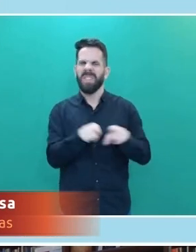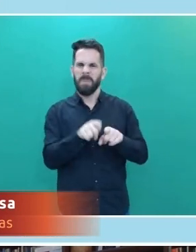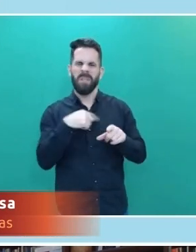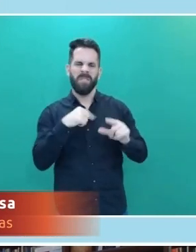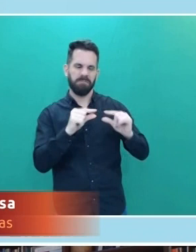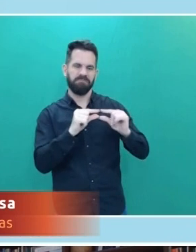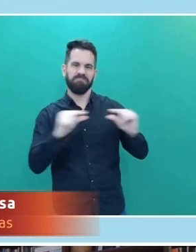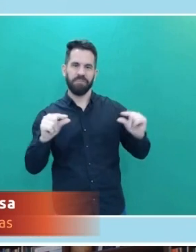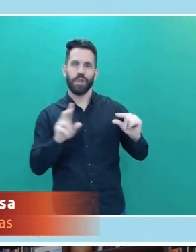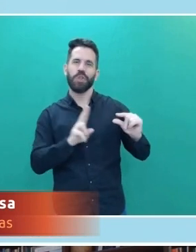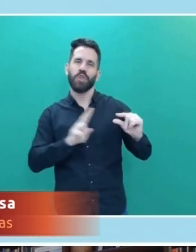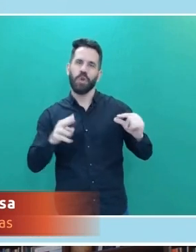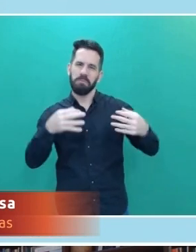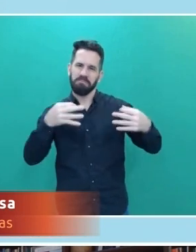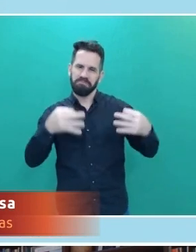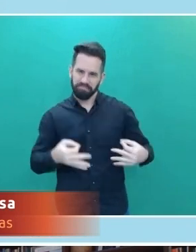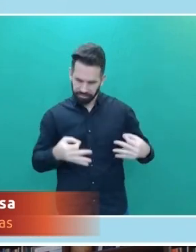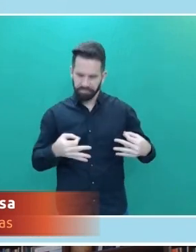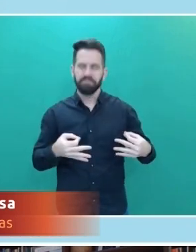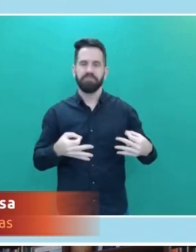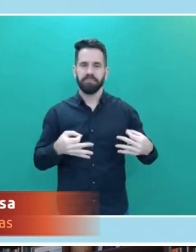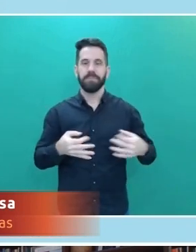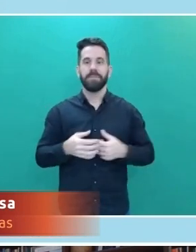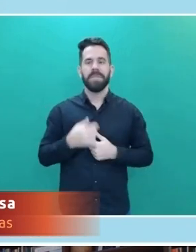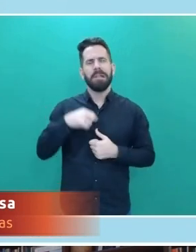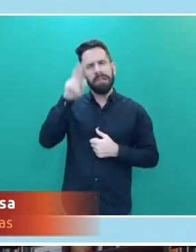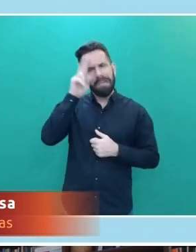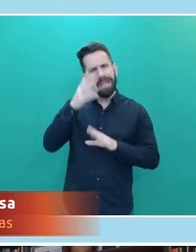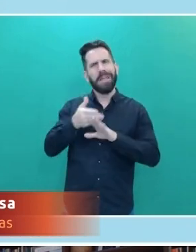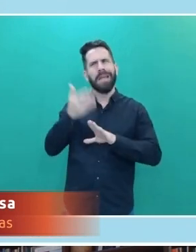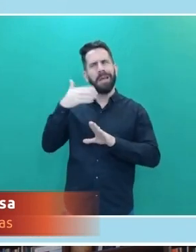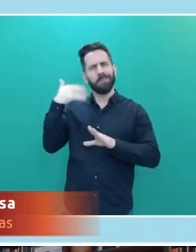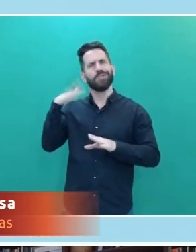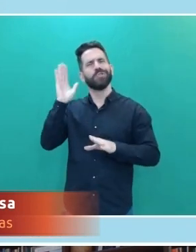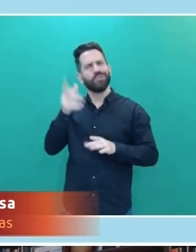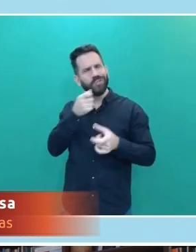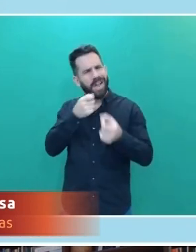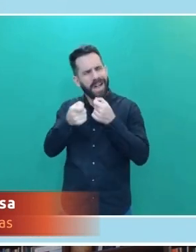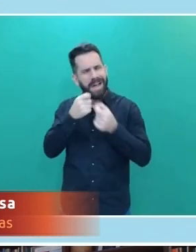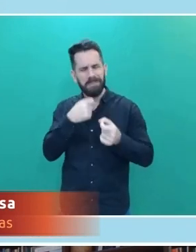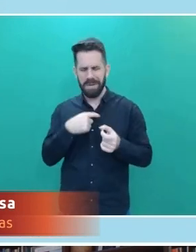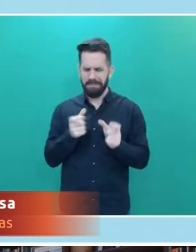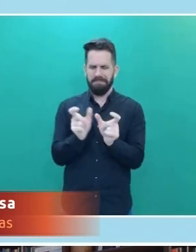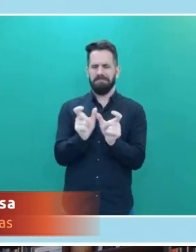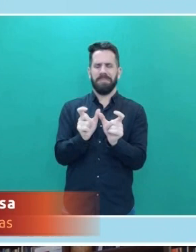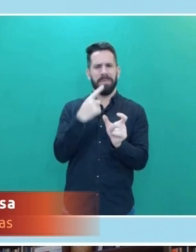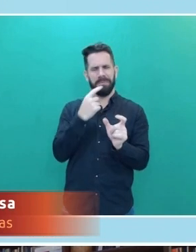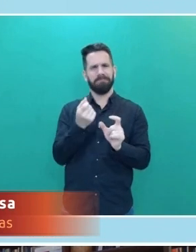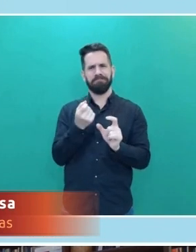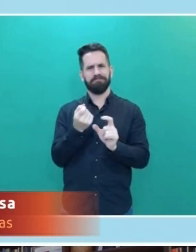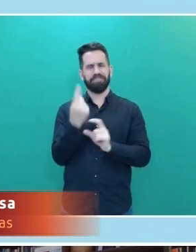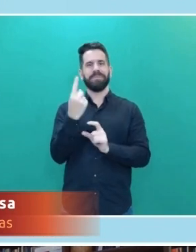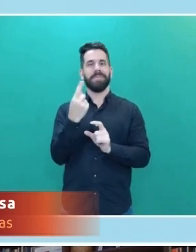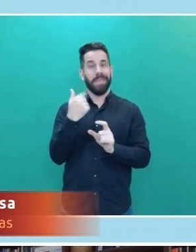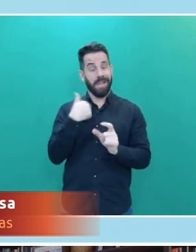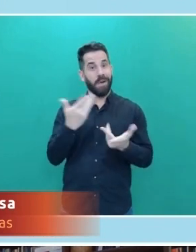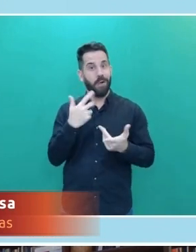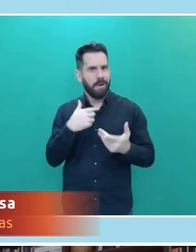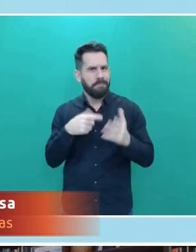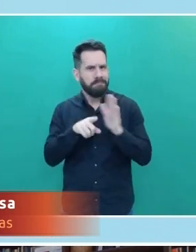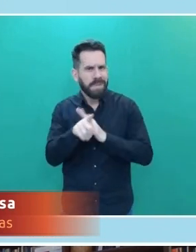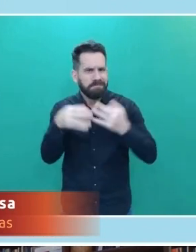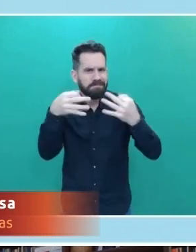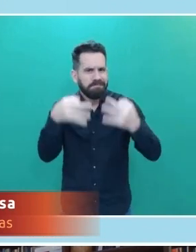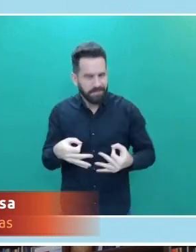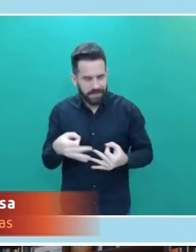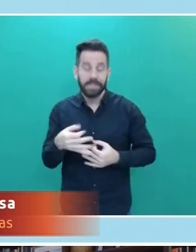aqui no GC para ficar melhor. Me lembrei que já entrevistei a senhora algumas vezes, que não era bem esse sobrenome que a senhora costumava usar, preferi confirmar, mas